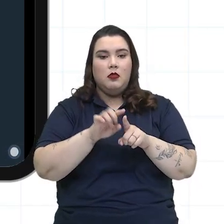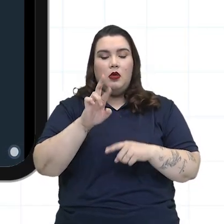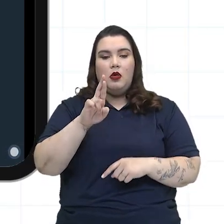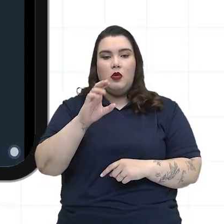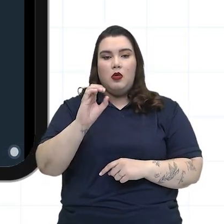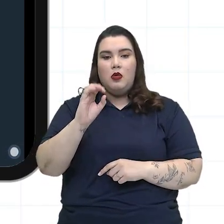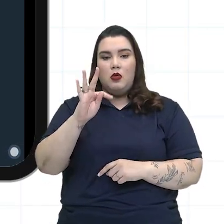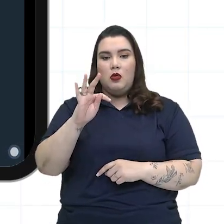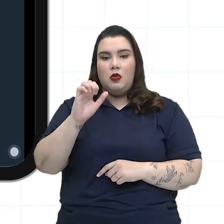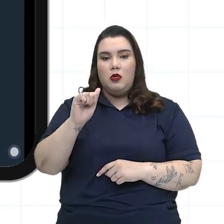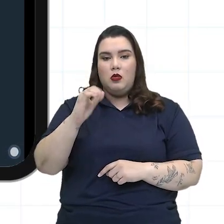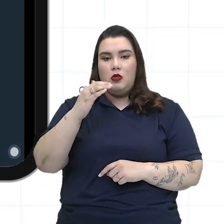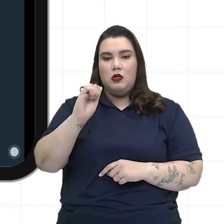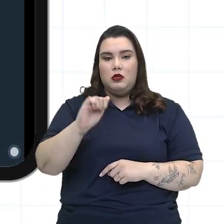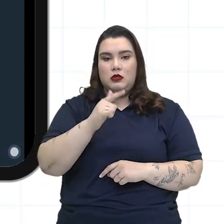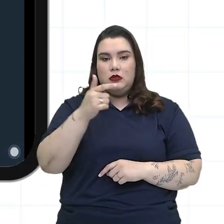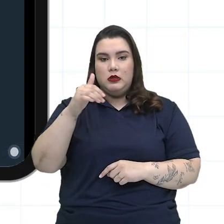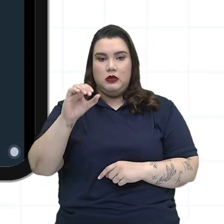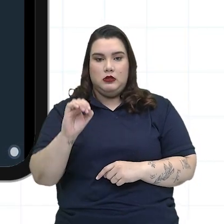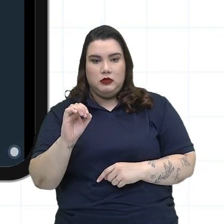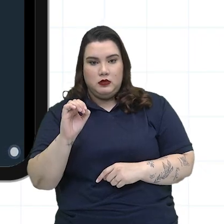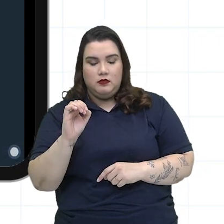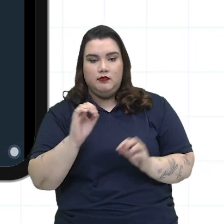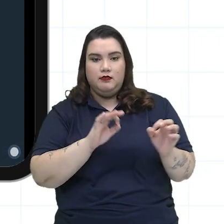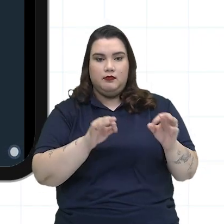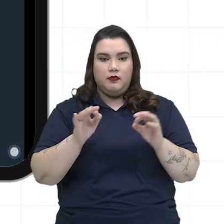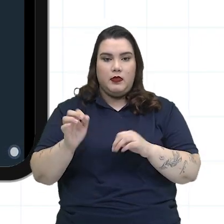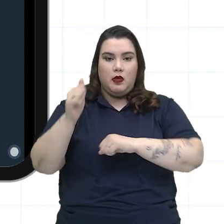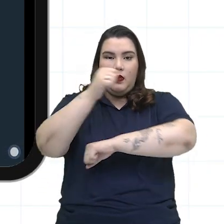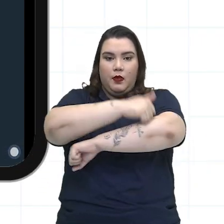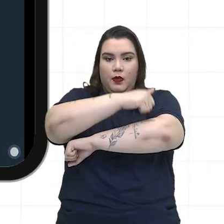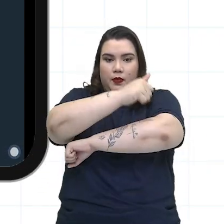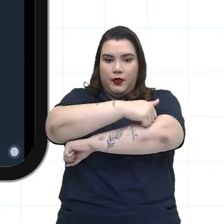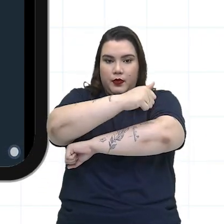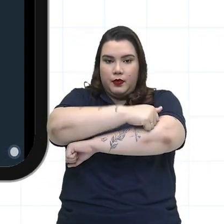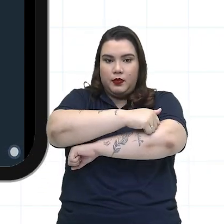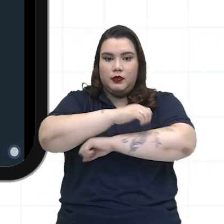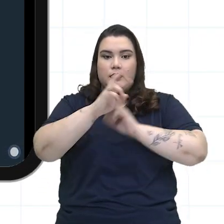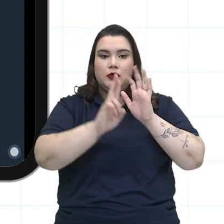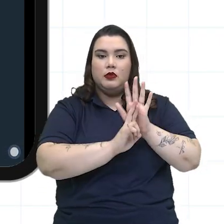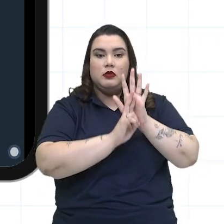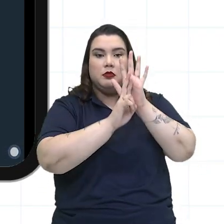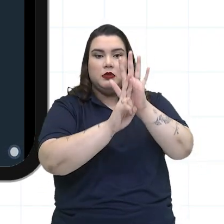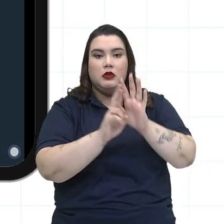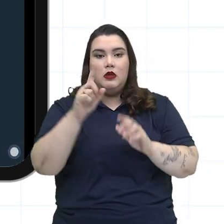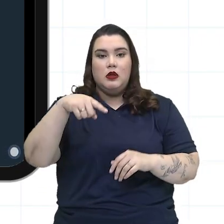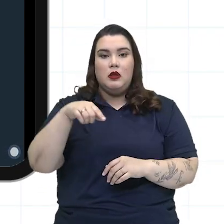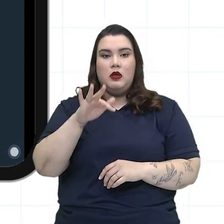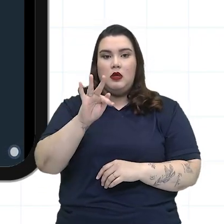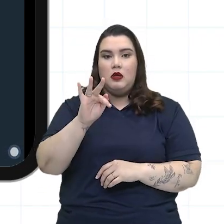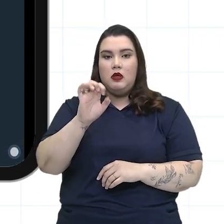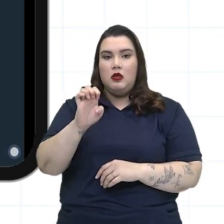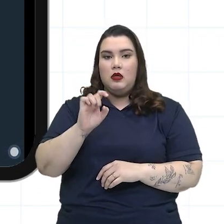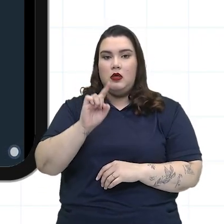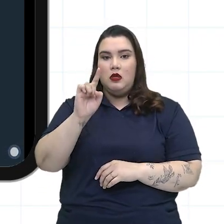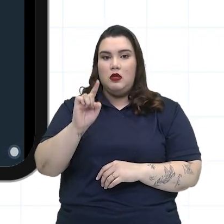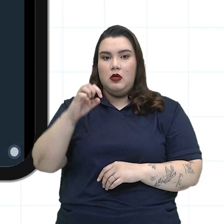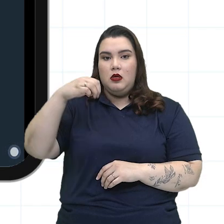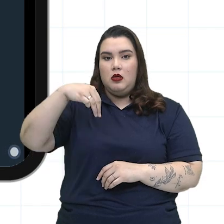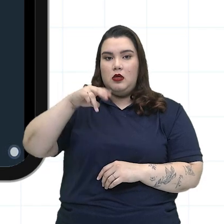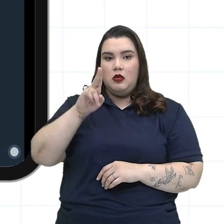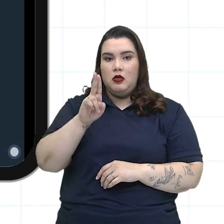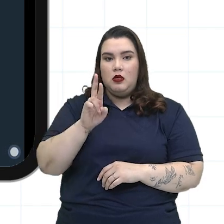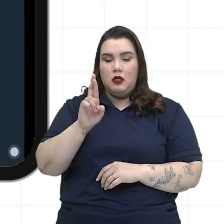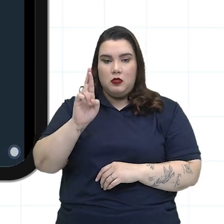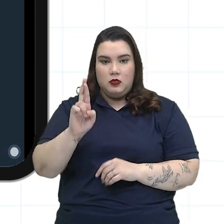rotação do nosso quadril. O osso que está representando aí é o fêmur, certo? Pegue na